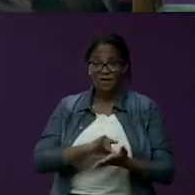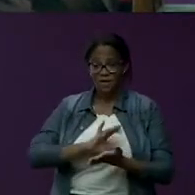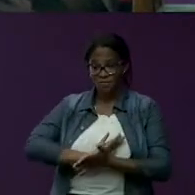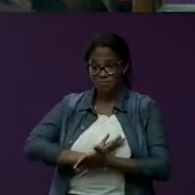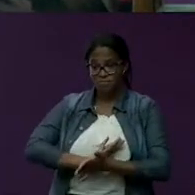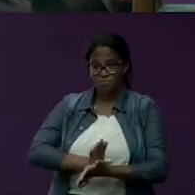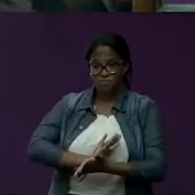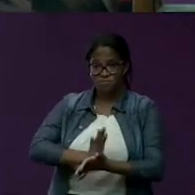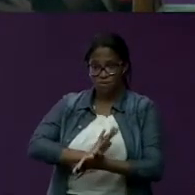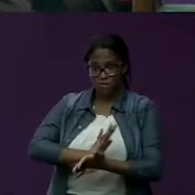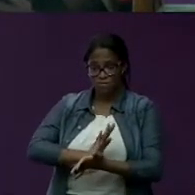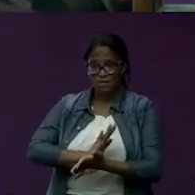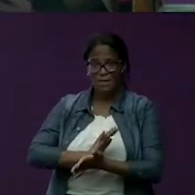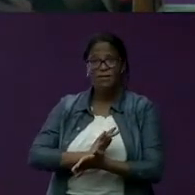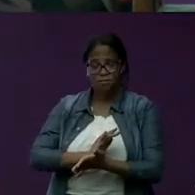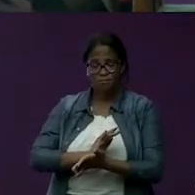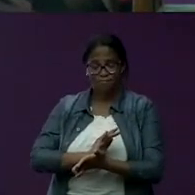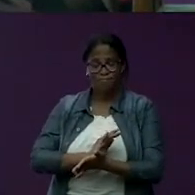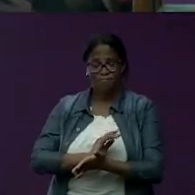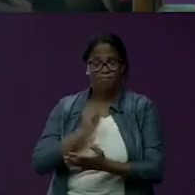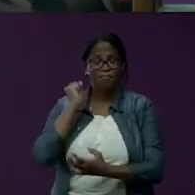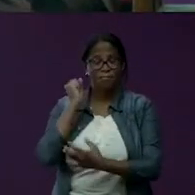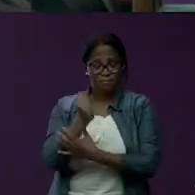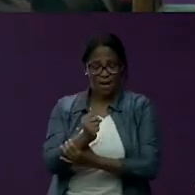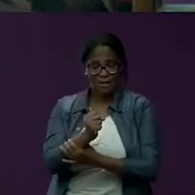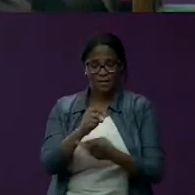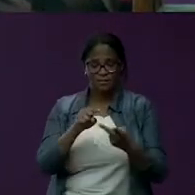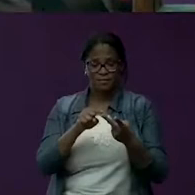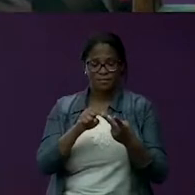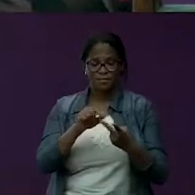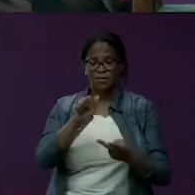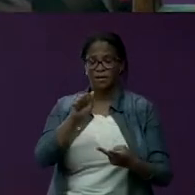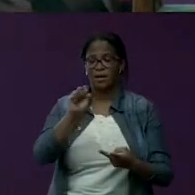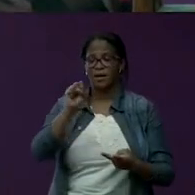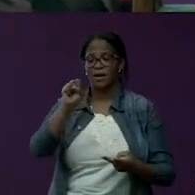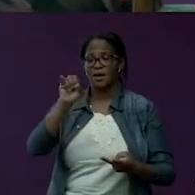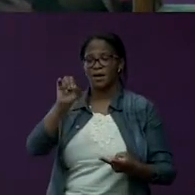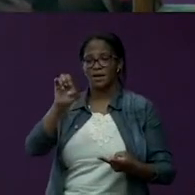preconceito mata, assédio mata,